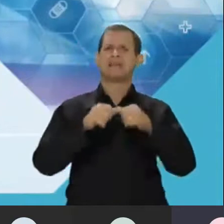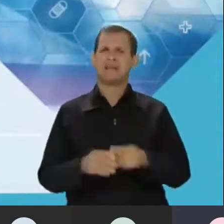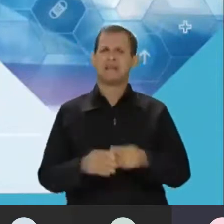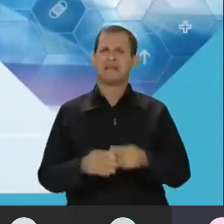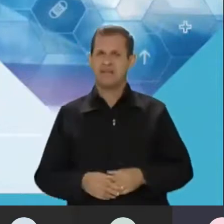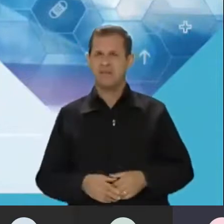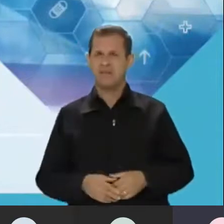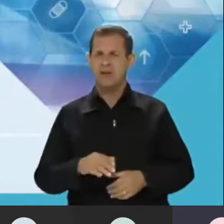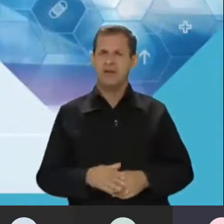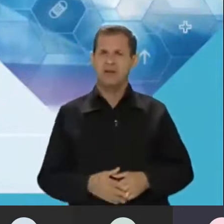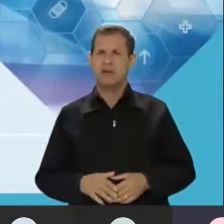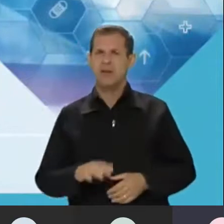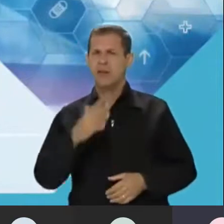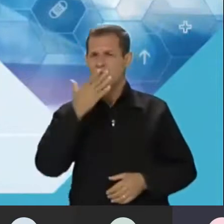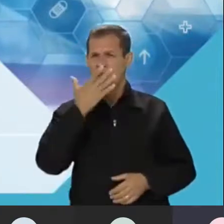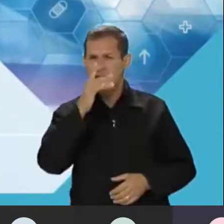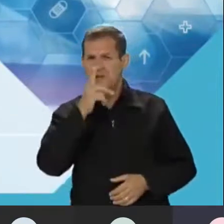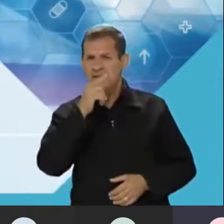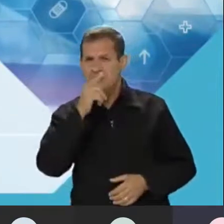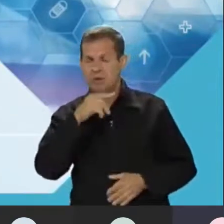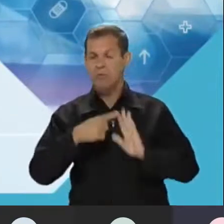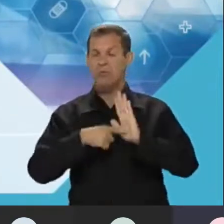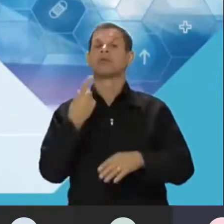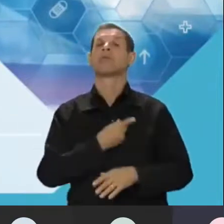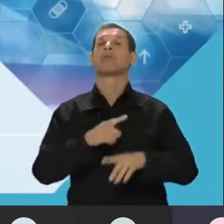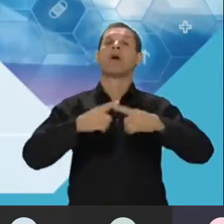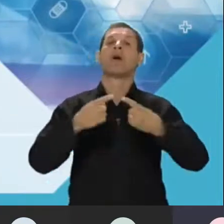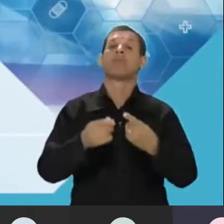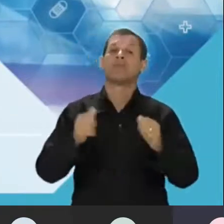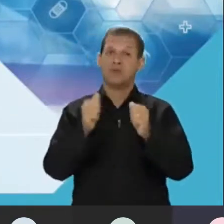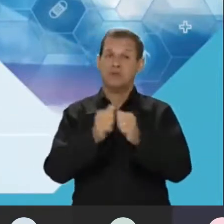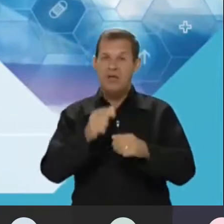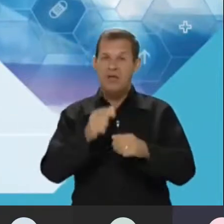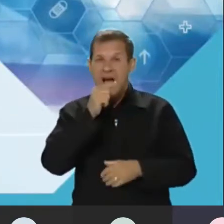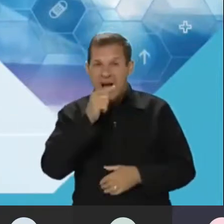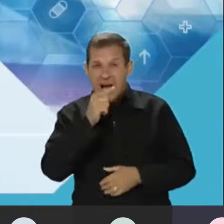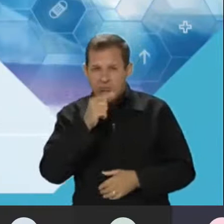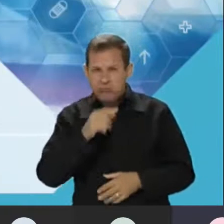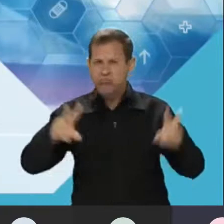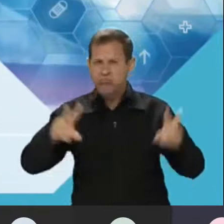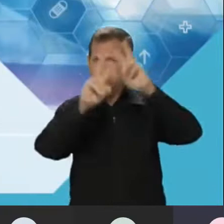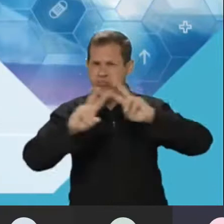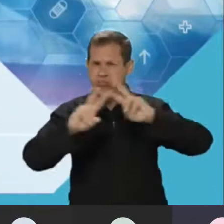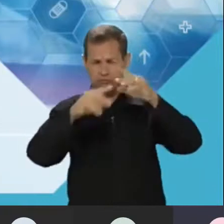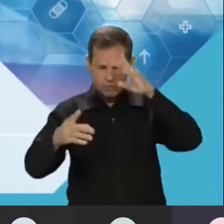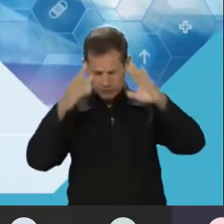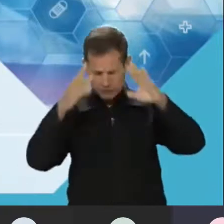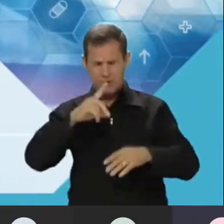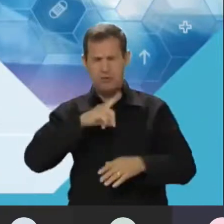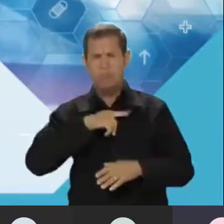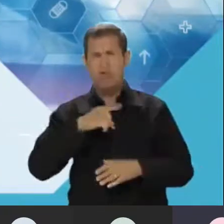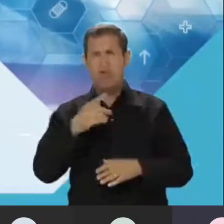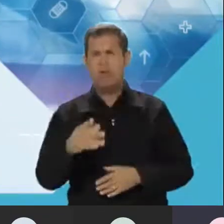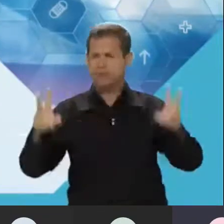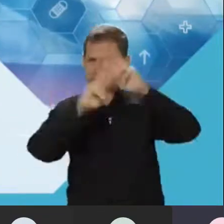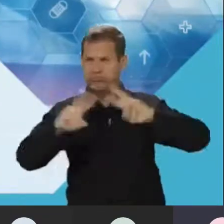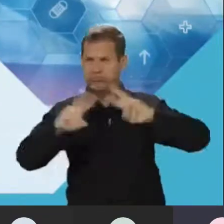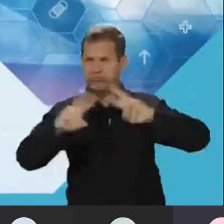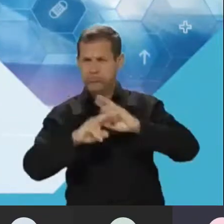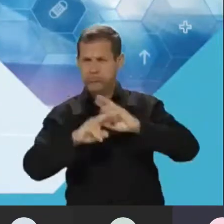é esse espelho d'água, tá? O que o espelho d'água ele pode trazer para a gente? Junto, então, a água com os ventos, então vamos imaginar que a gente tem os